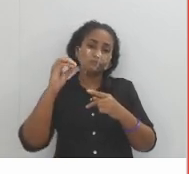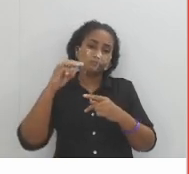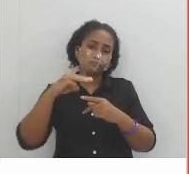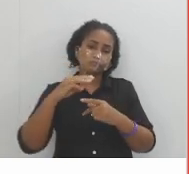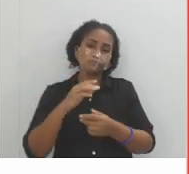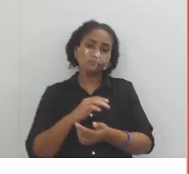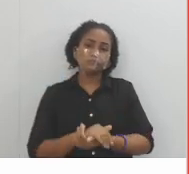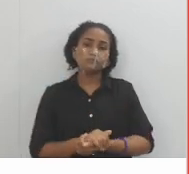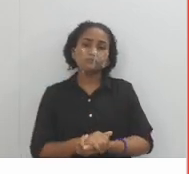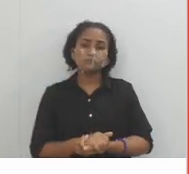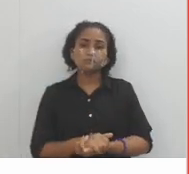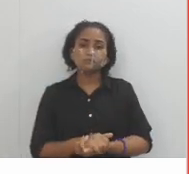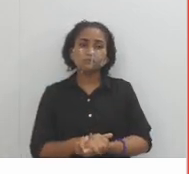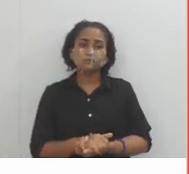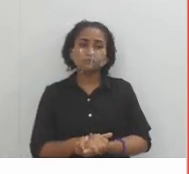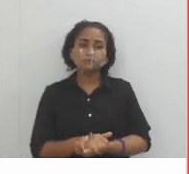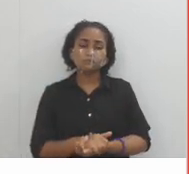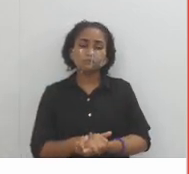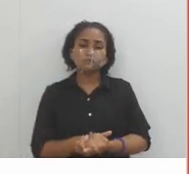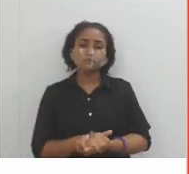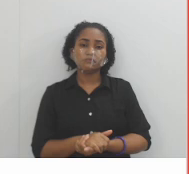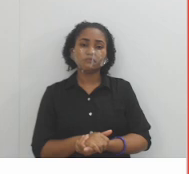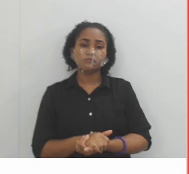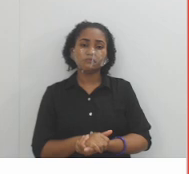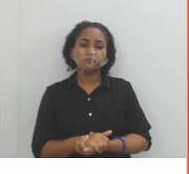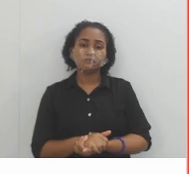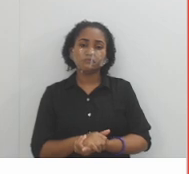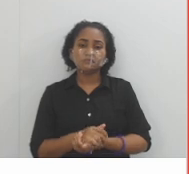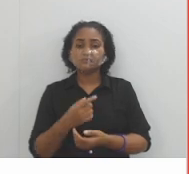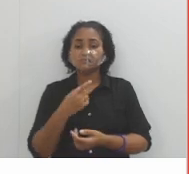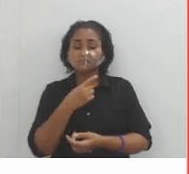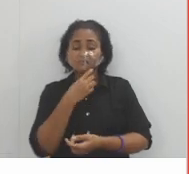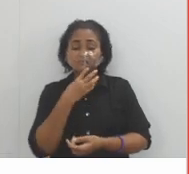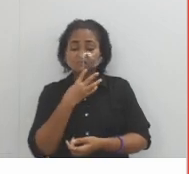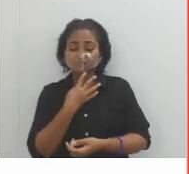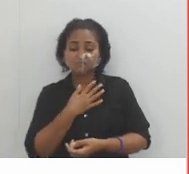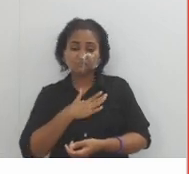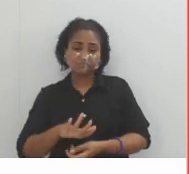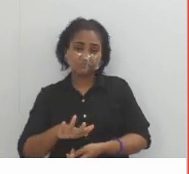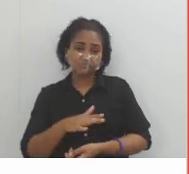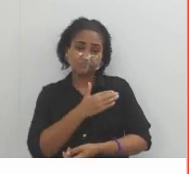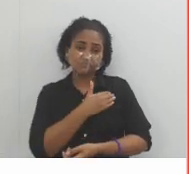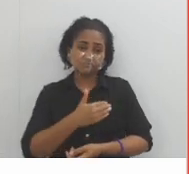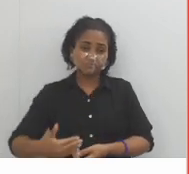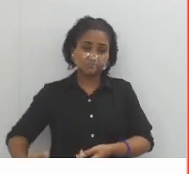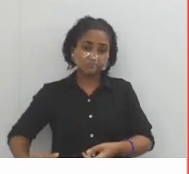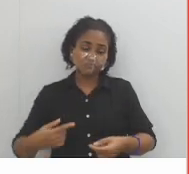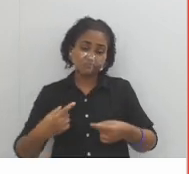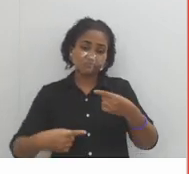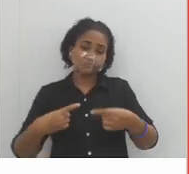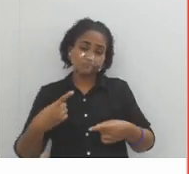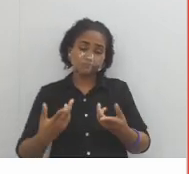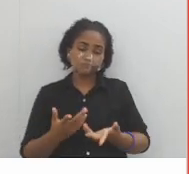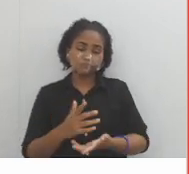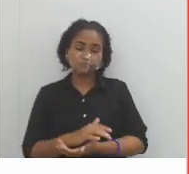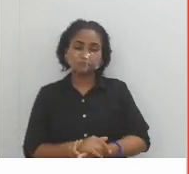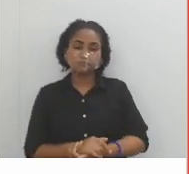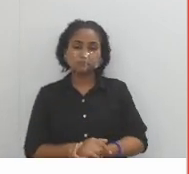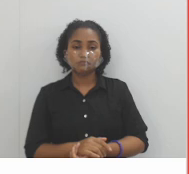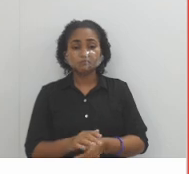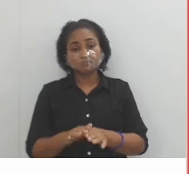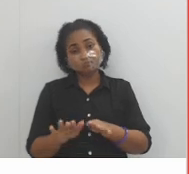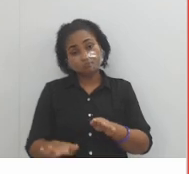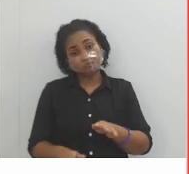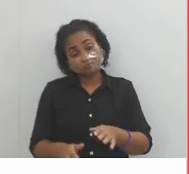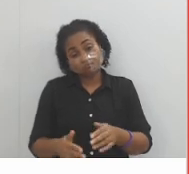apresentadora, simpatizo com os que condenam os políticos que governam para uma minoria privilegiada, tá? Né? Tem gente